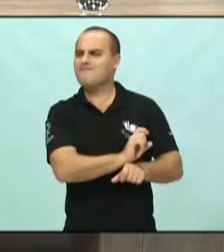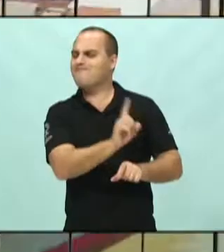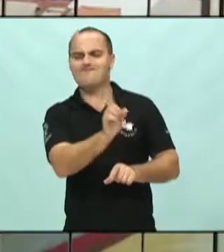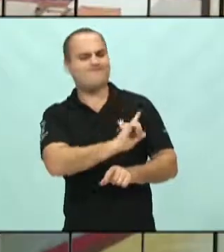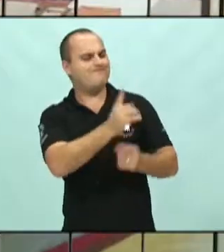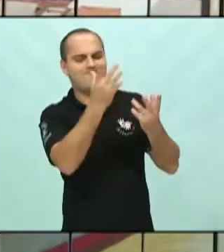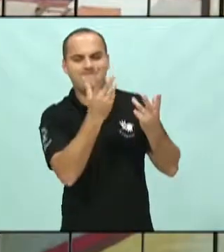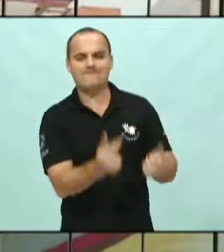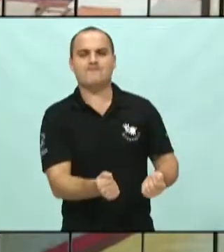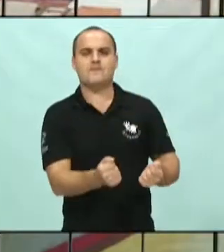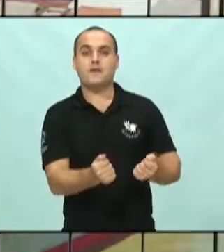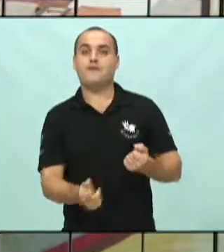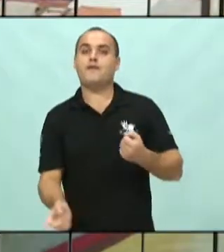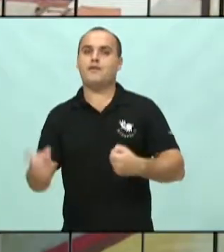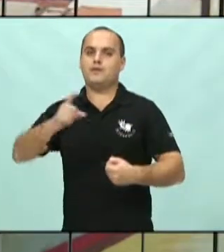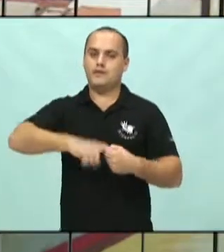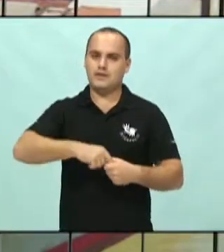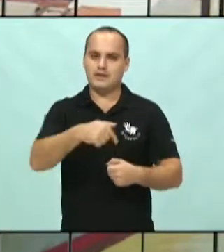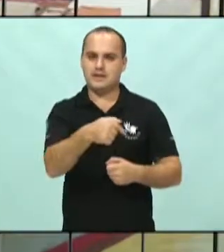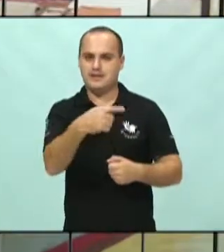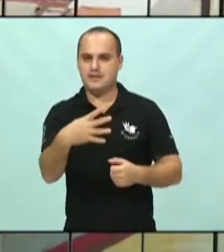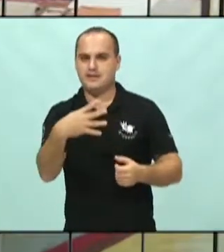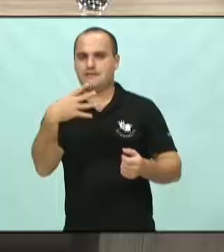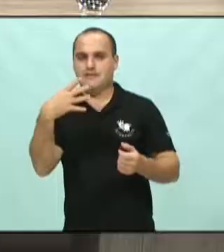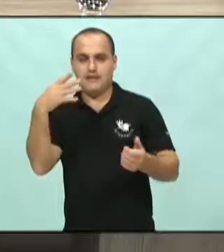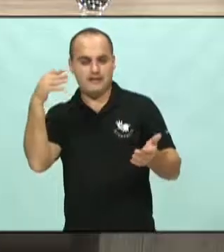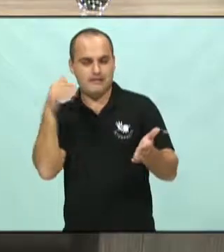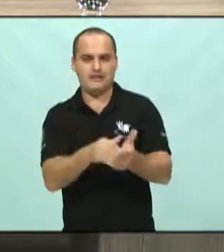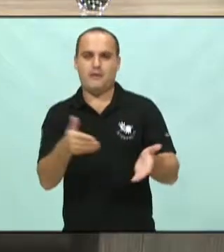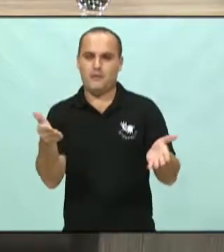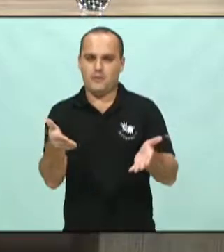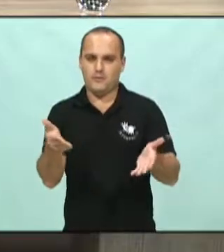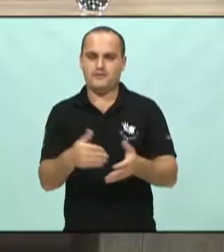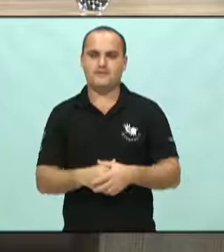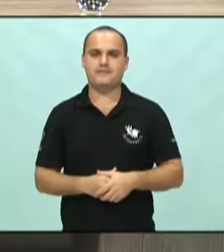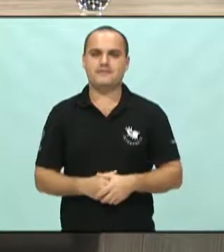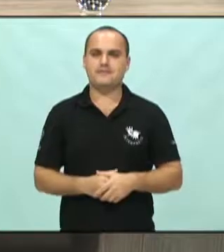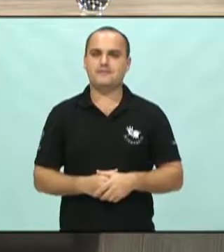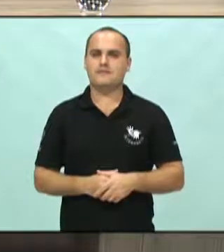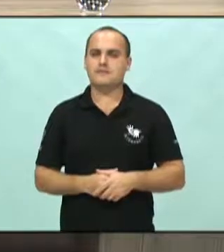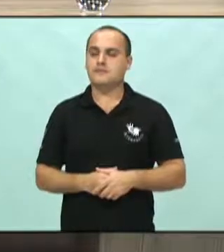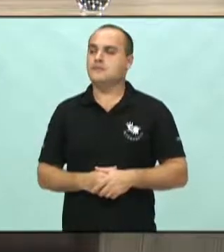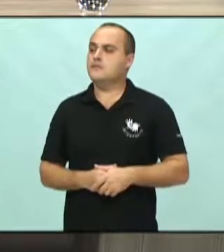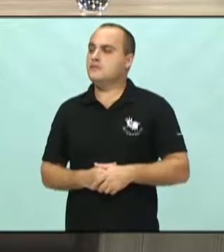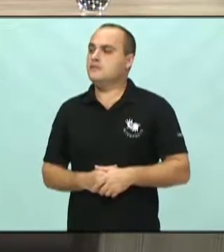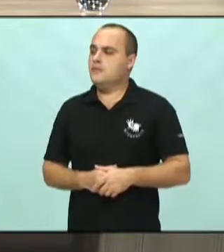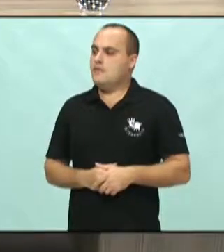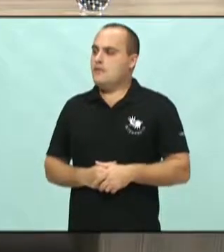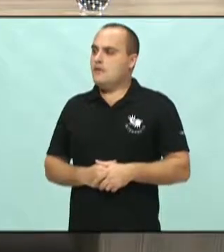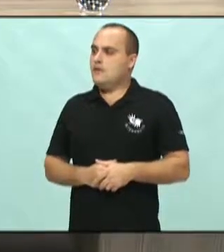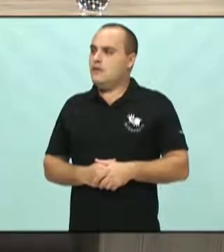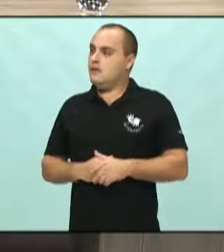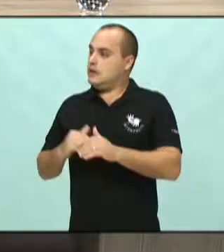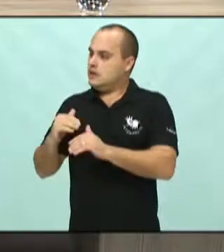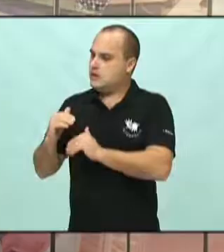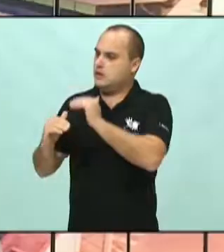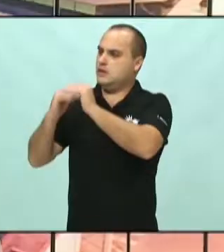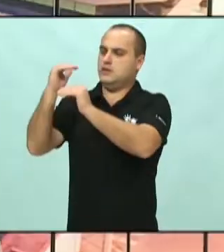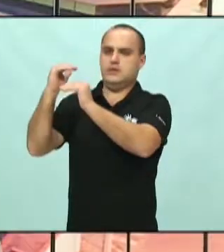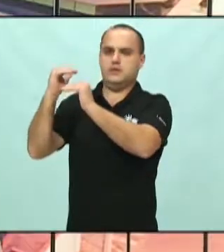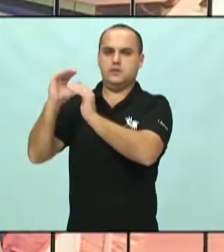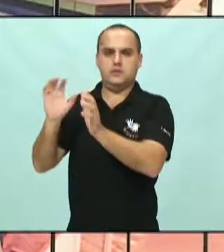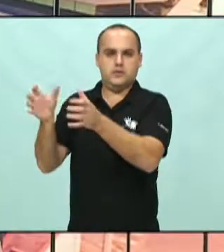Então, em 74, ele retornou ao futebol profissional e está até hoje aí. O crescimento dos grandes clubes brasileiros, ele